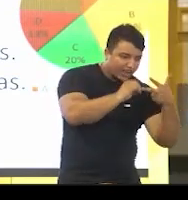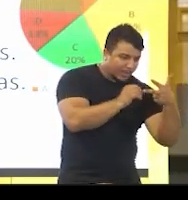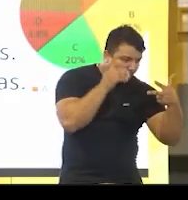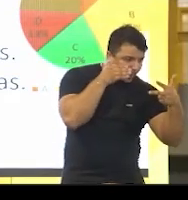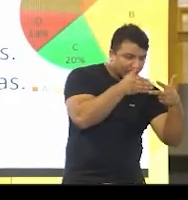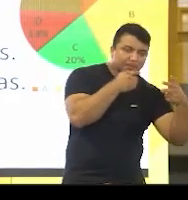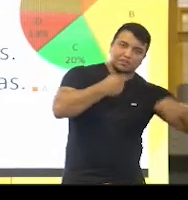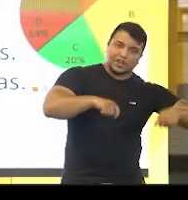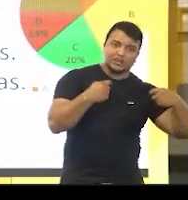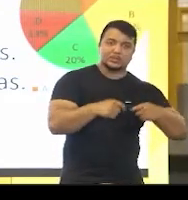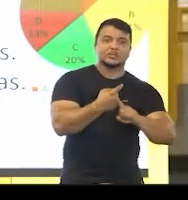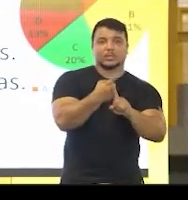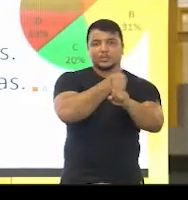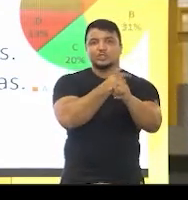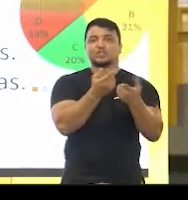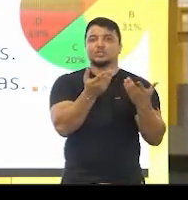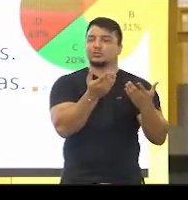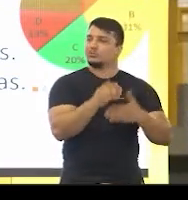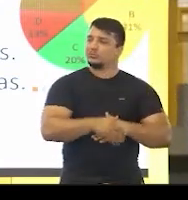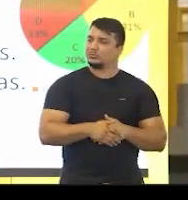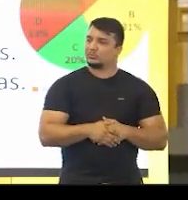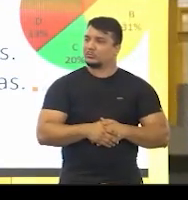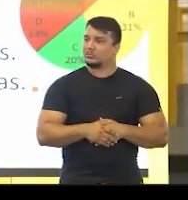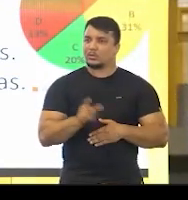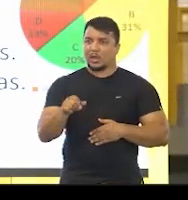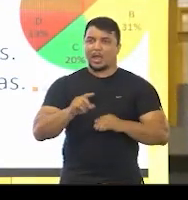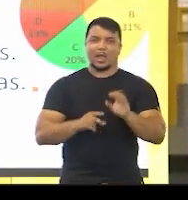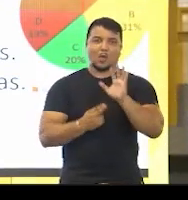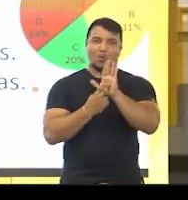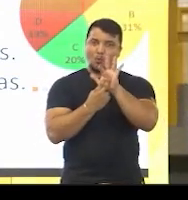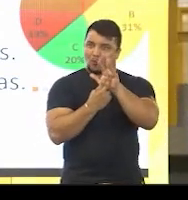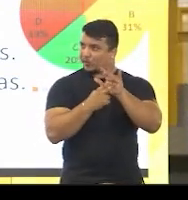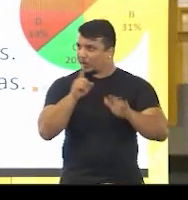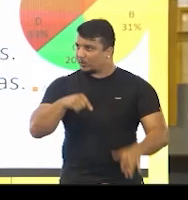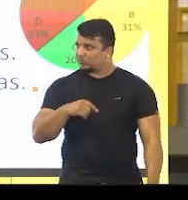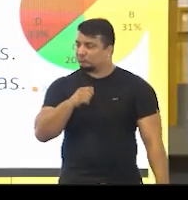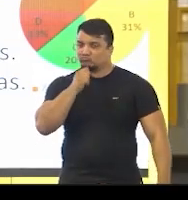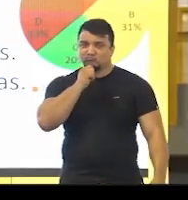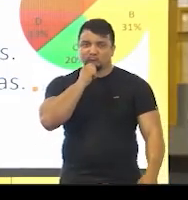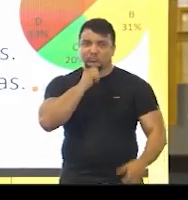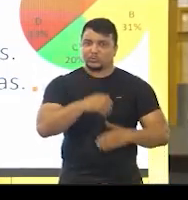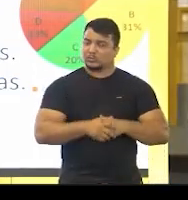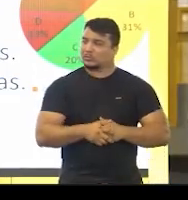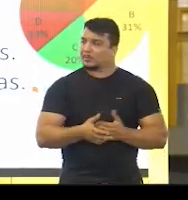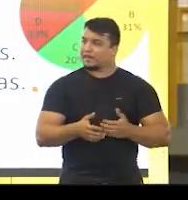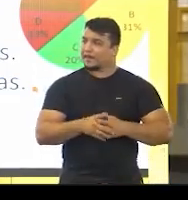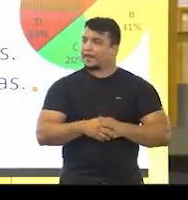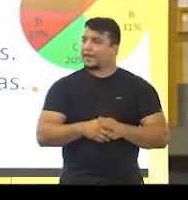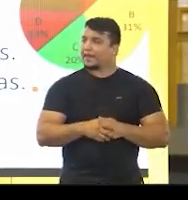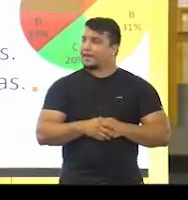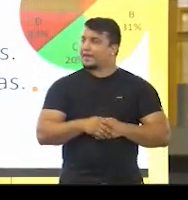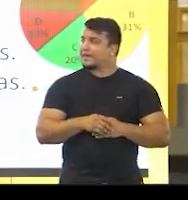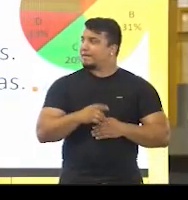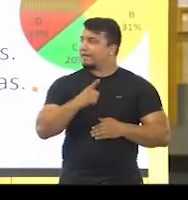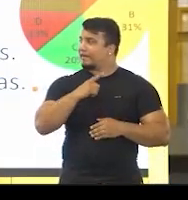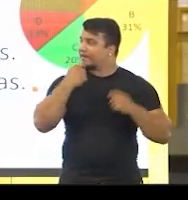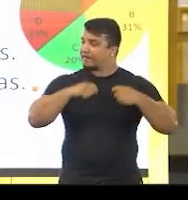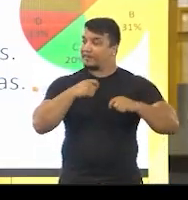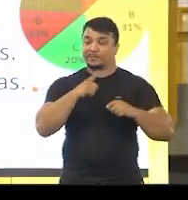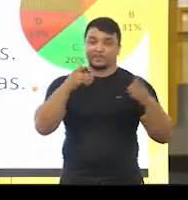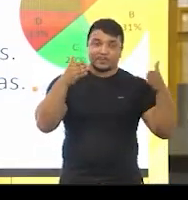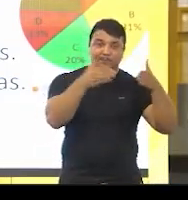Enem, tu vai testar por questões da uva? Não, você tem que testar por questões do